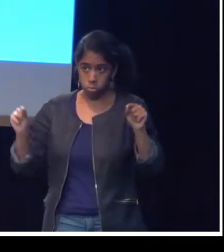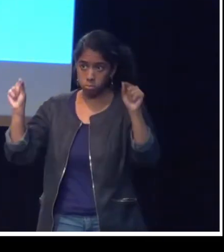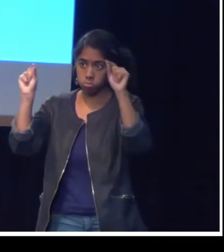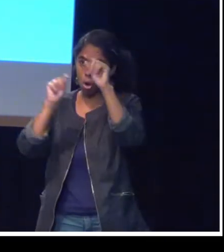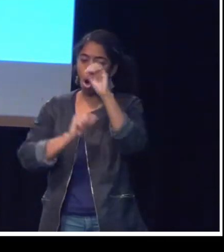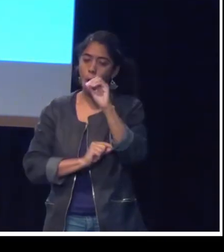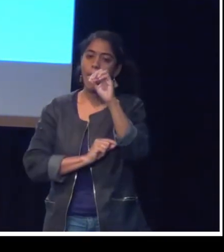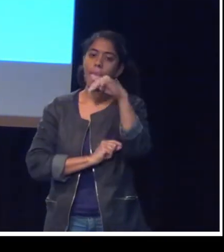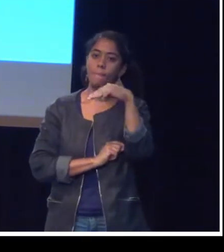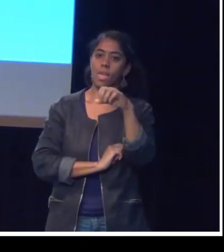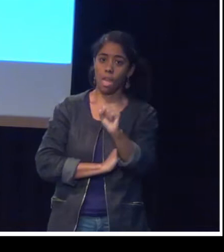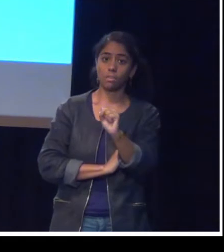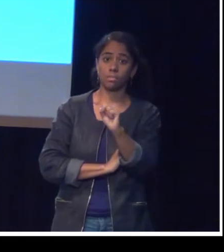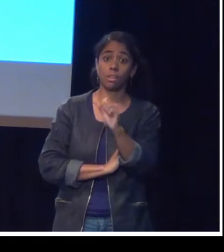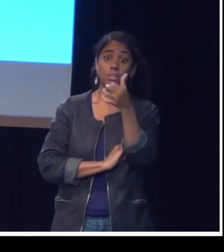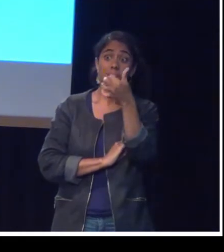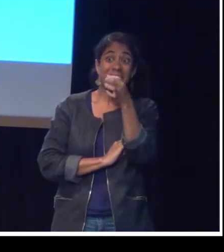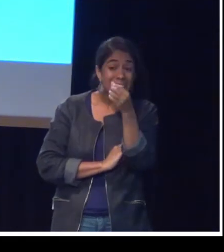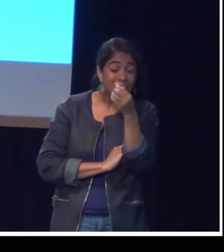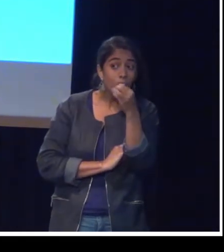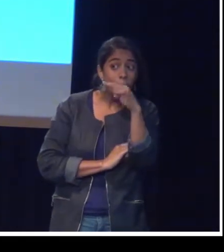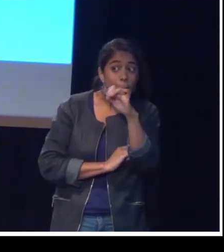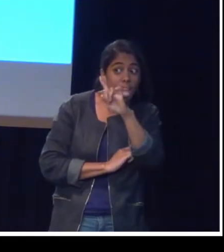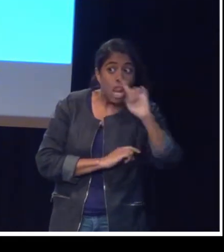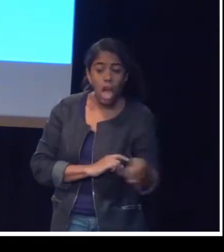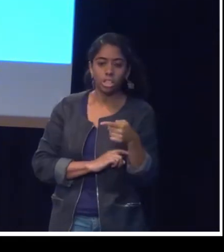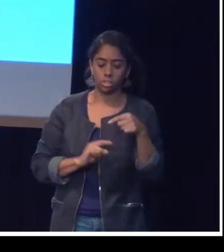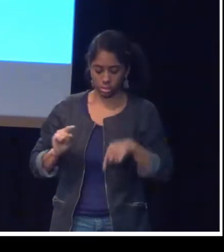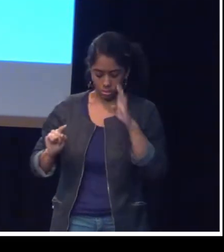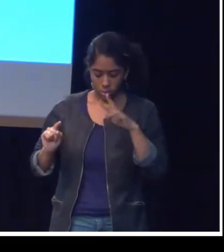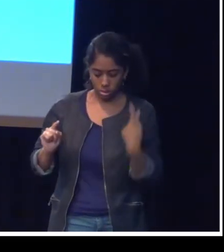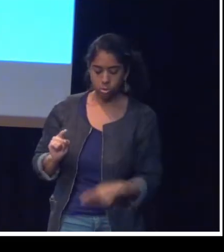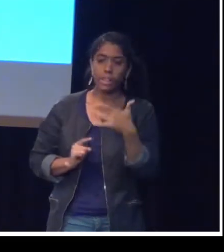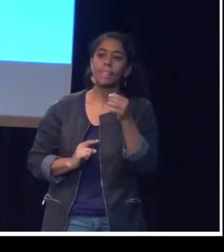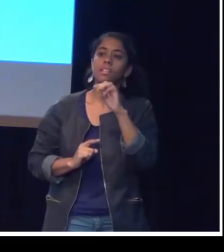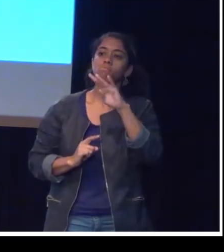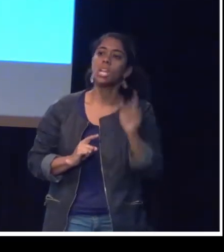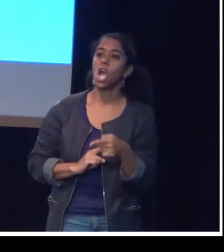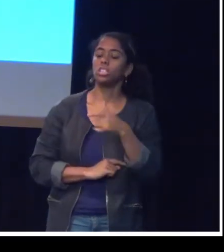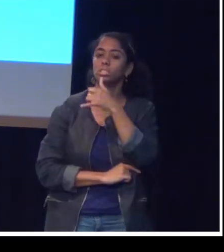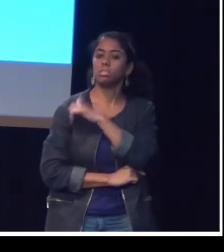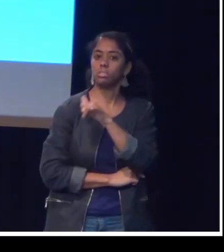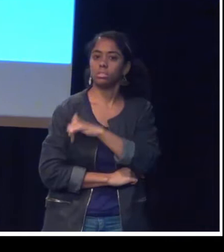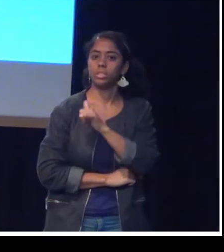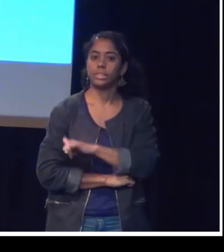360 milhões. Surdos no Brasil, 10 milhões. Surdos no Rio de Janeiro, 165